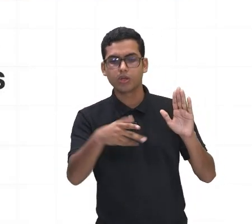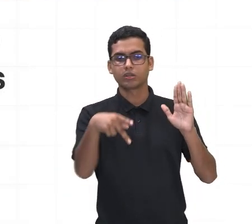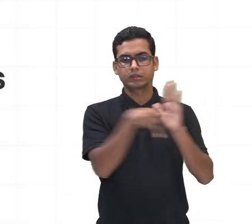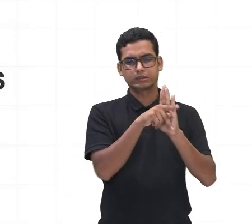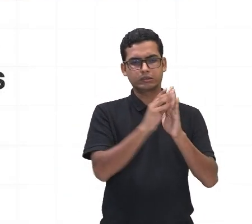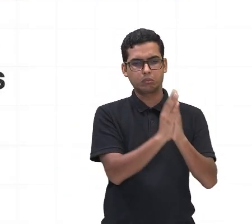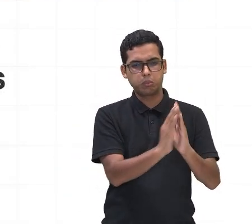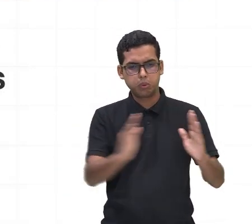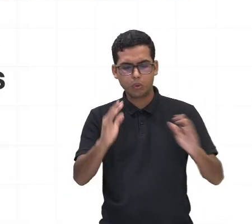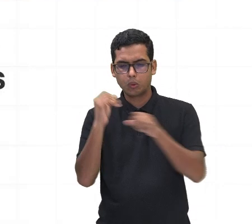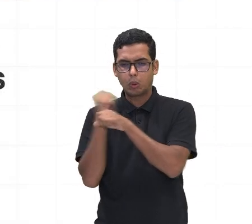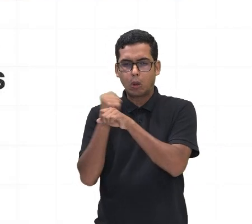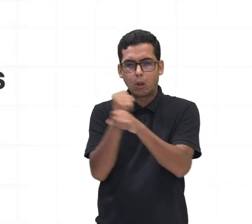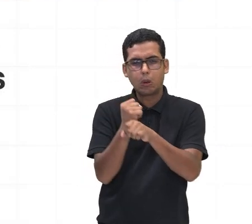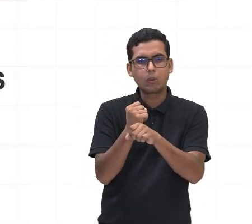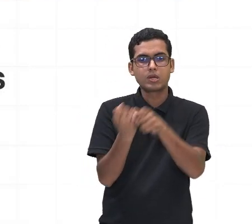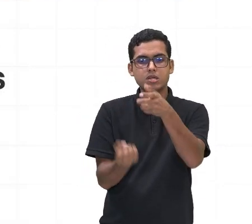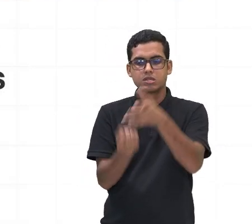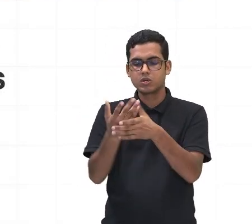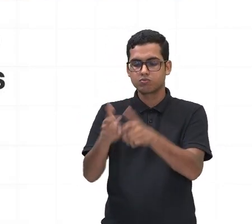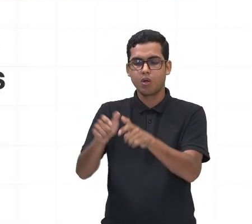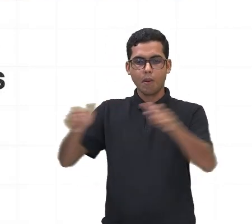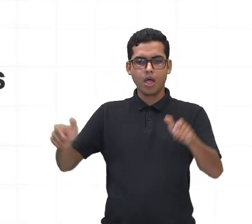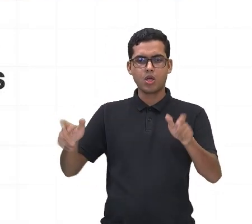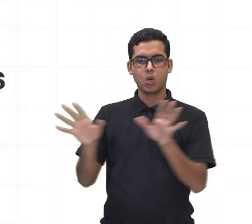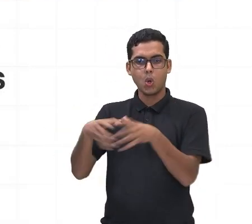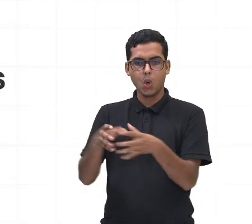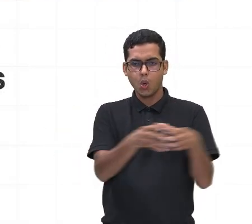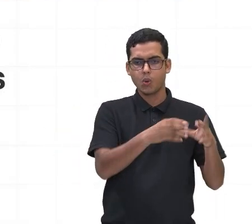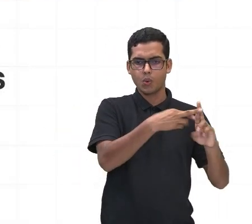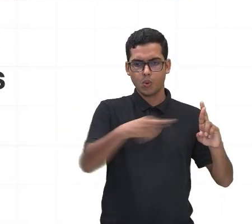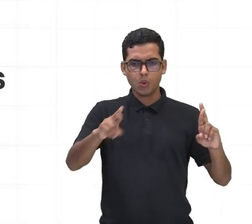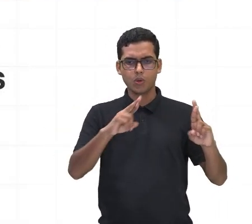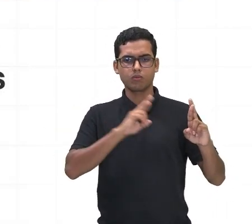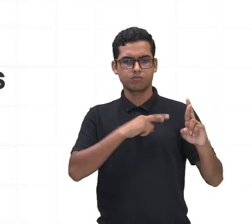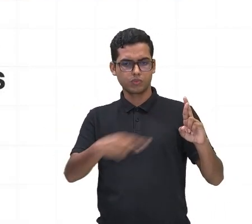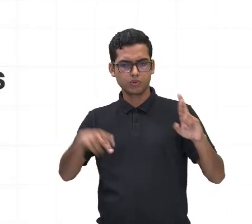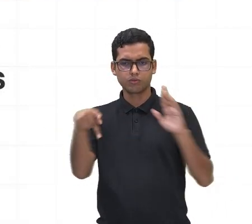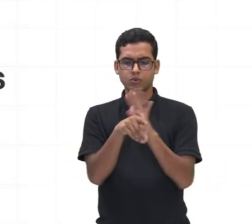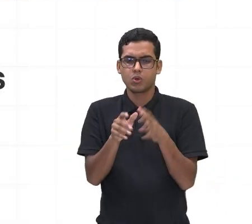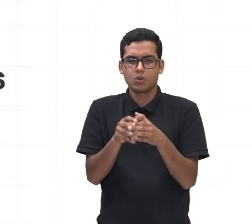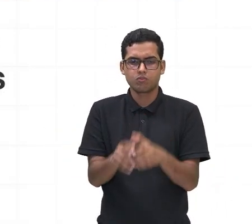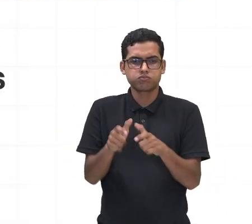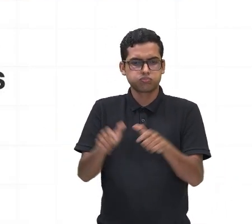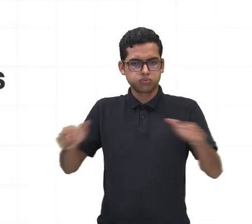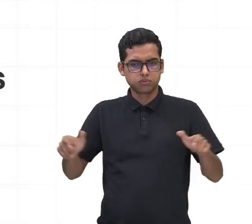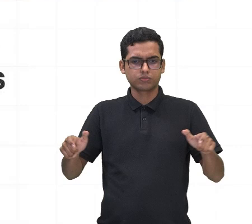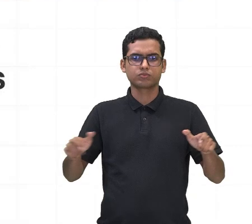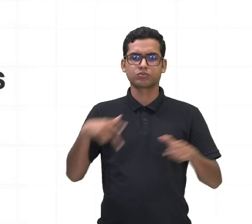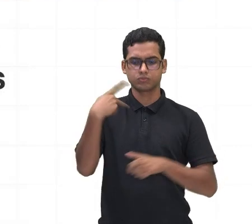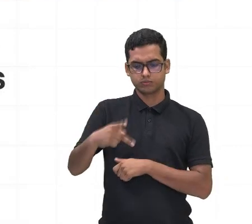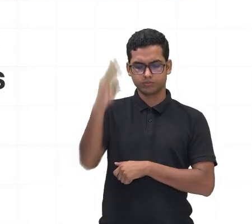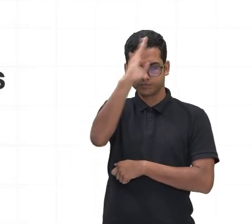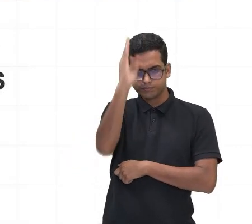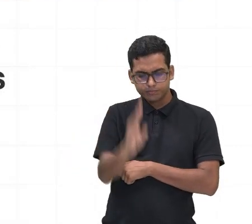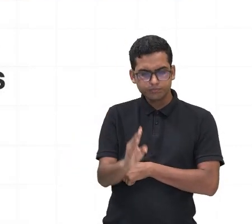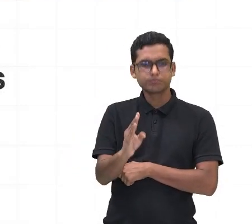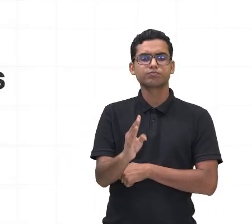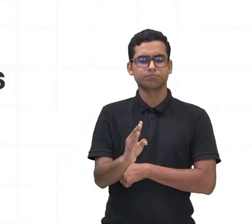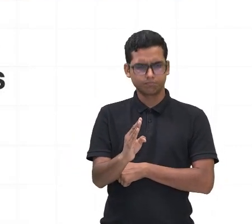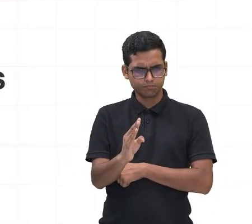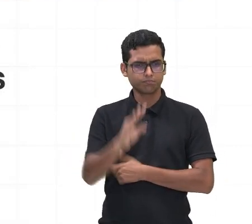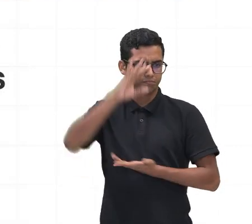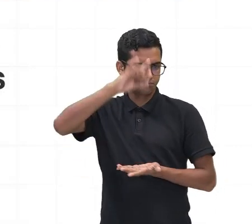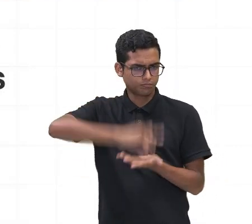crescimento exponencial de outros grupos religiosos entre os brasileiros. Né? Apesar da forte